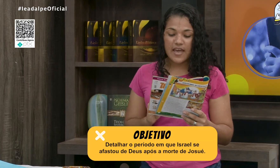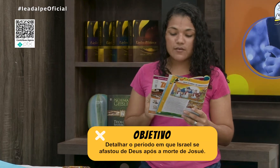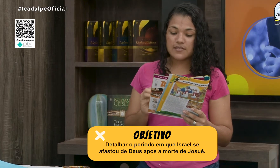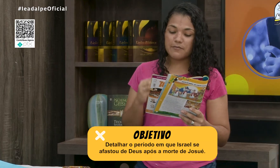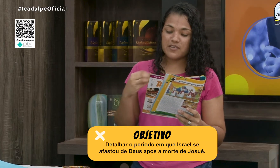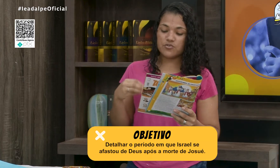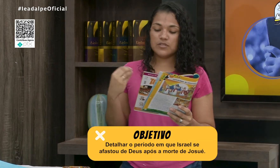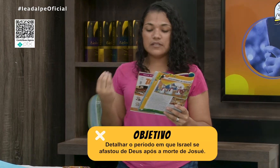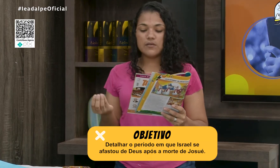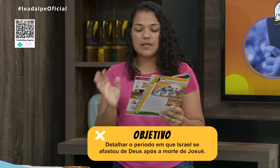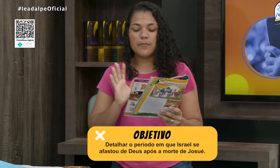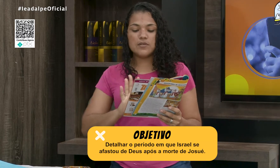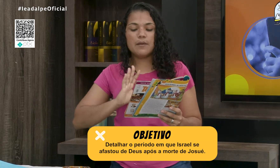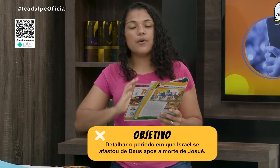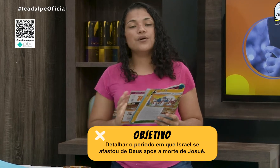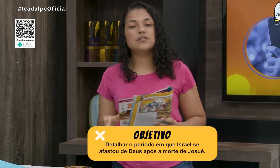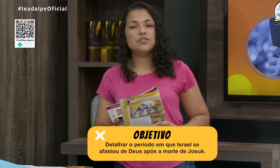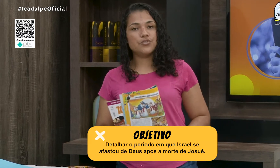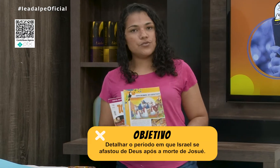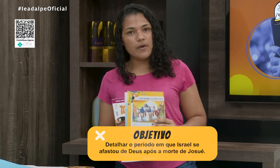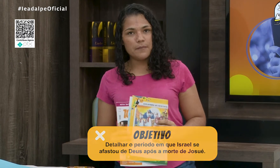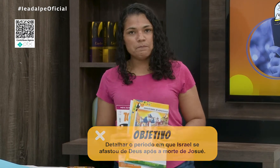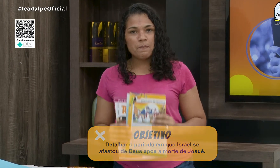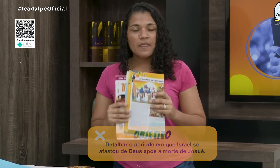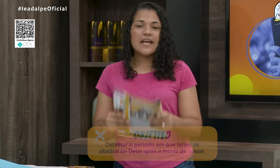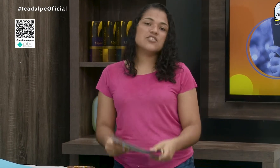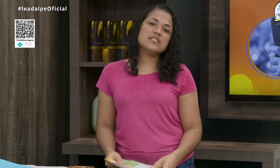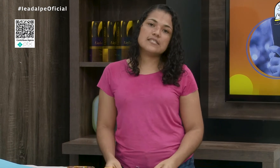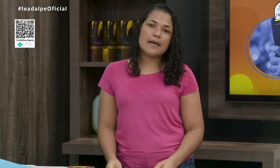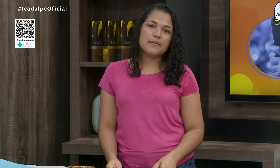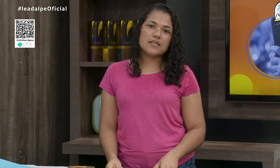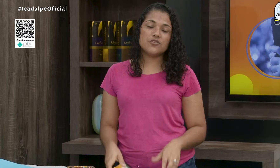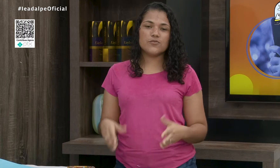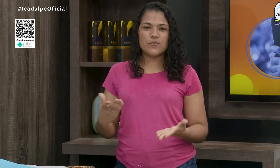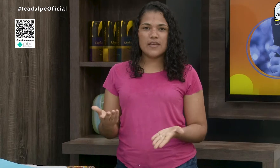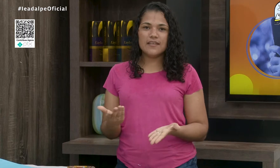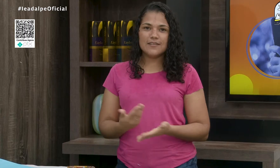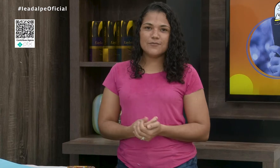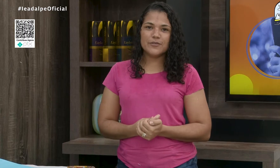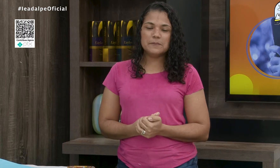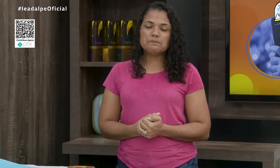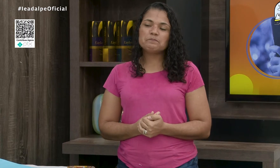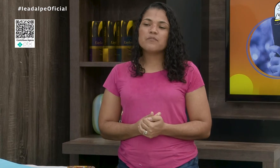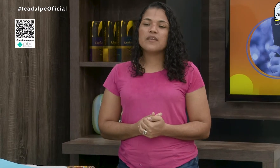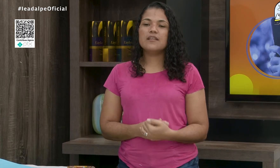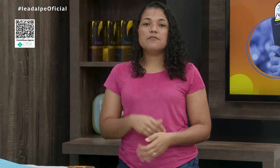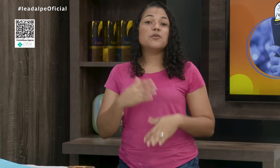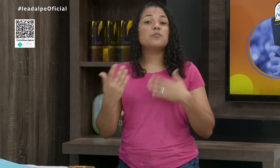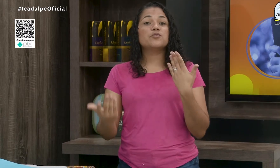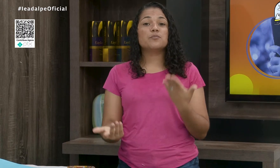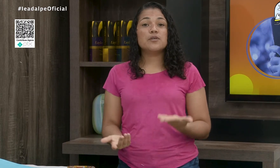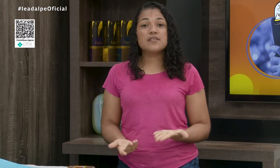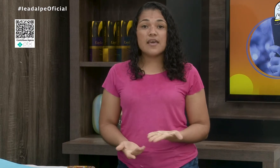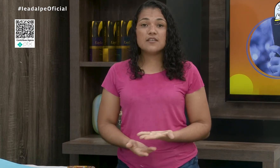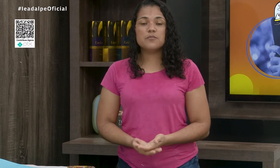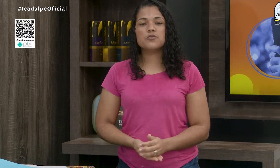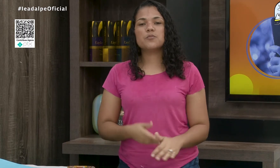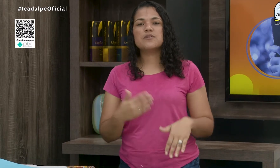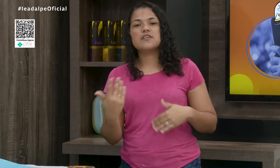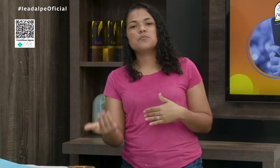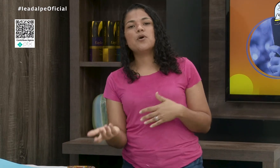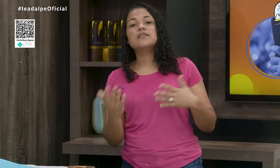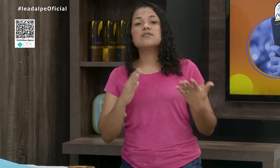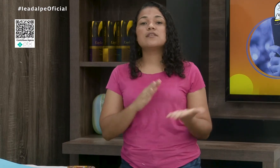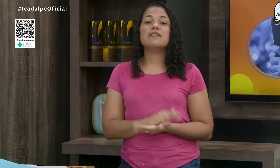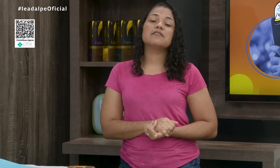em que Israel se afastou de Deus após a morte de Josué. A gente sabe que Josué, né, ele veio depois de Moisés. Depois